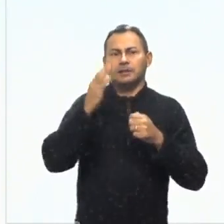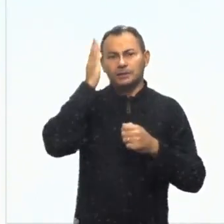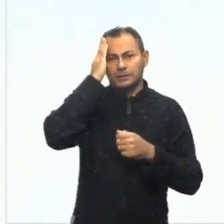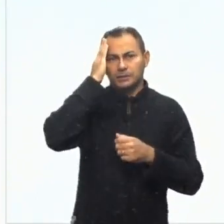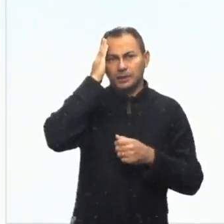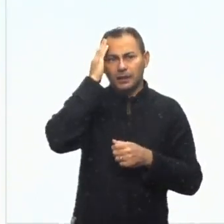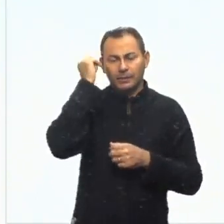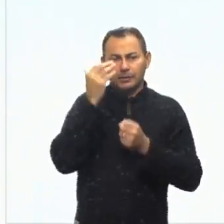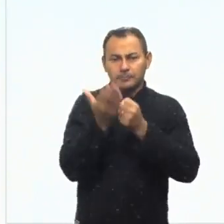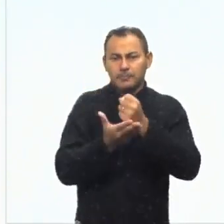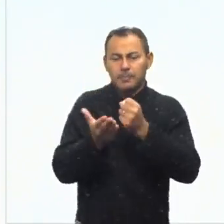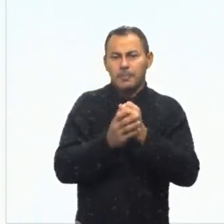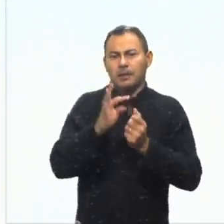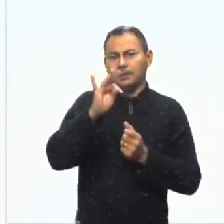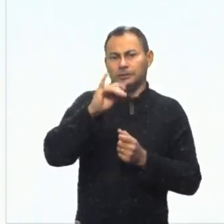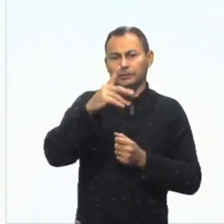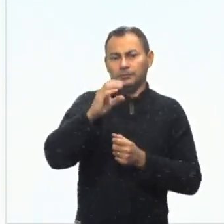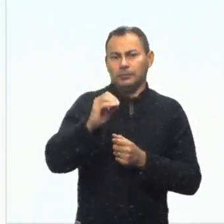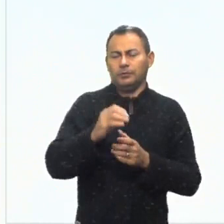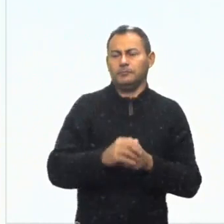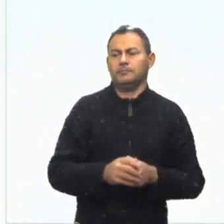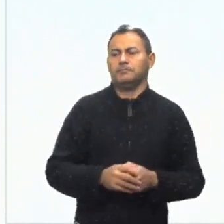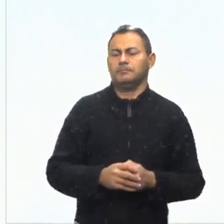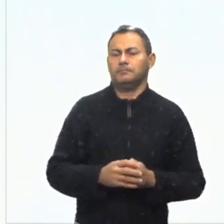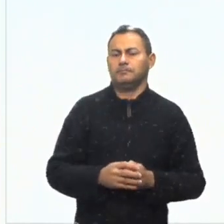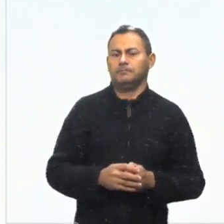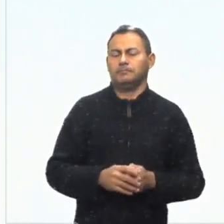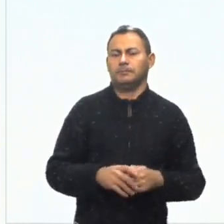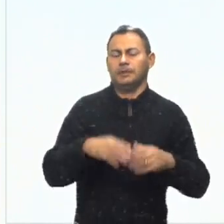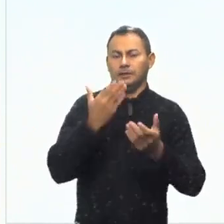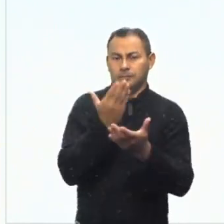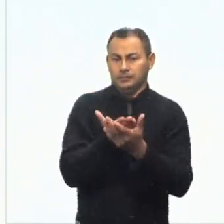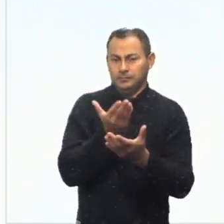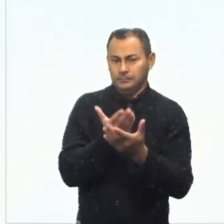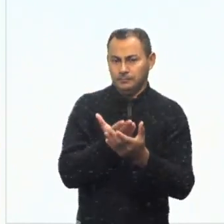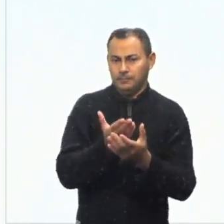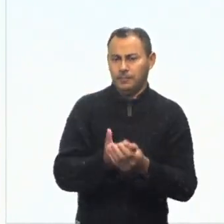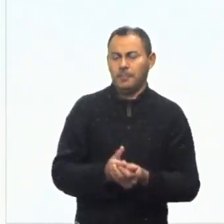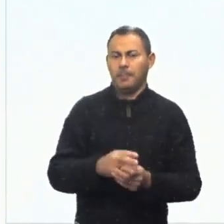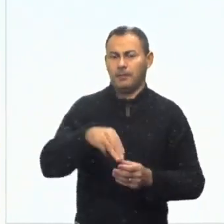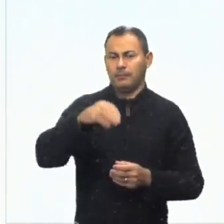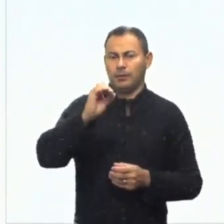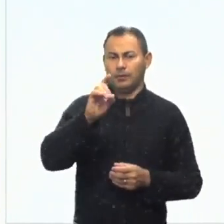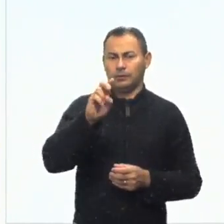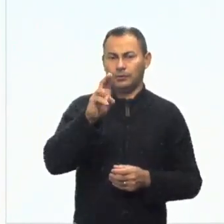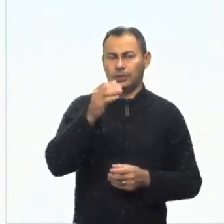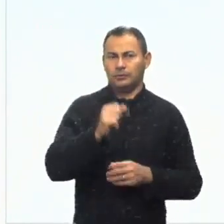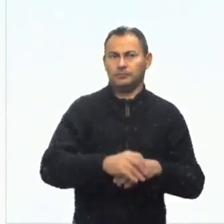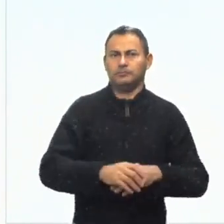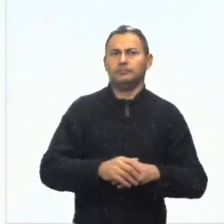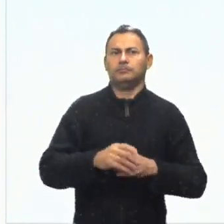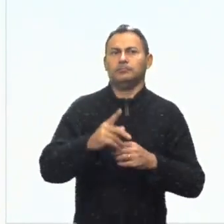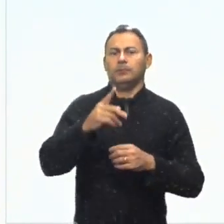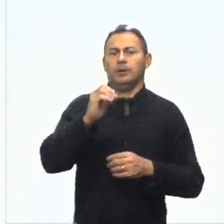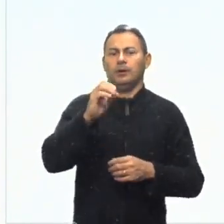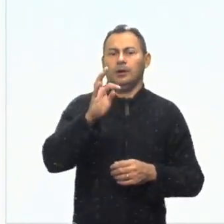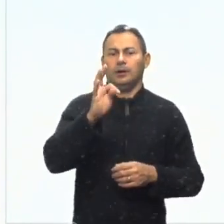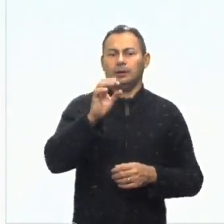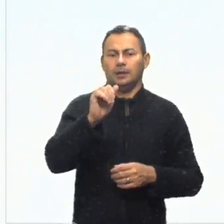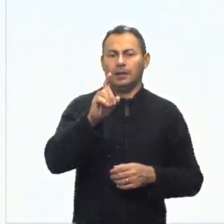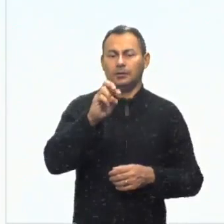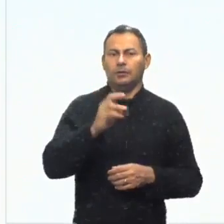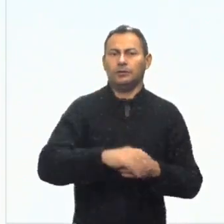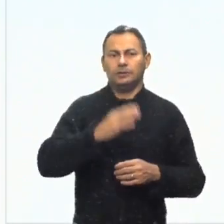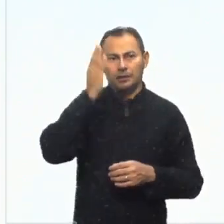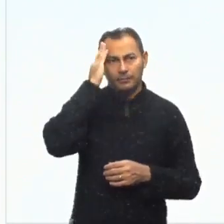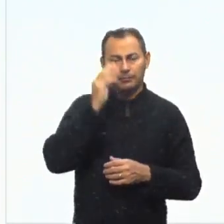saber basicamente dos tipos de modulação. A gente estudou modulação de portadora analógica. Você sabe